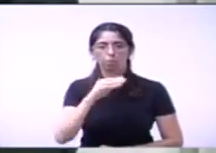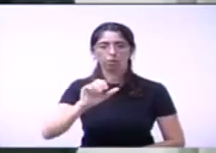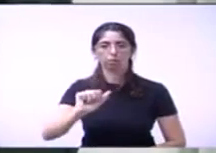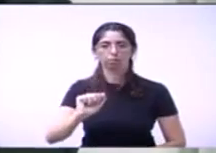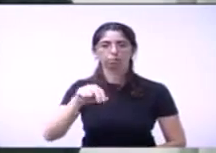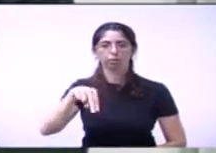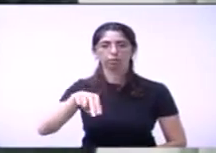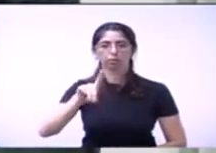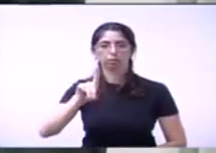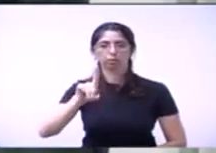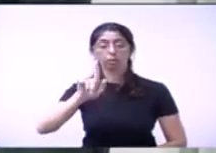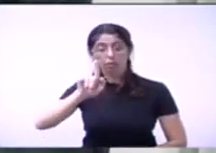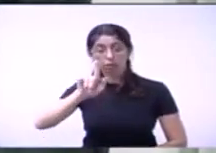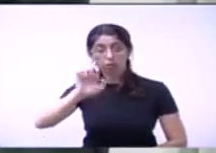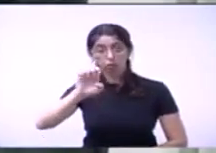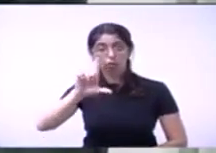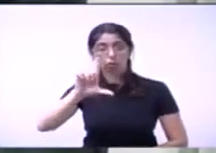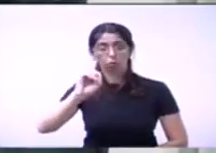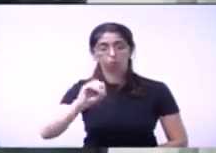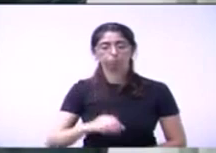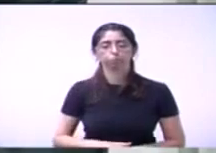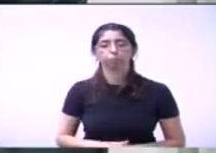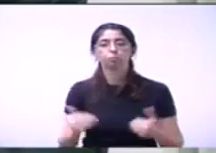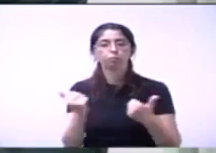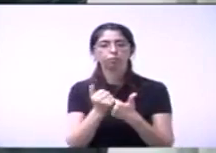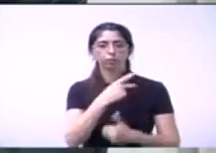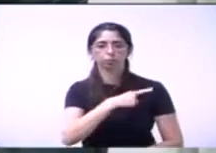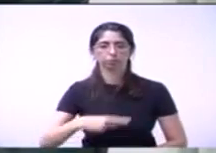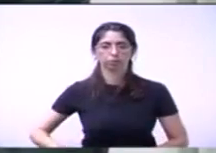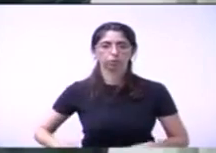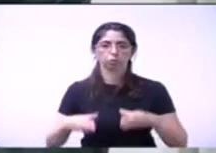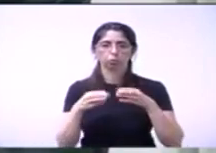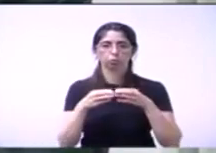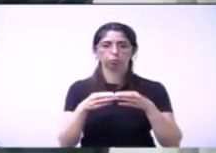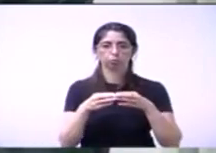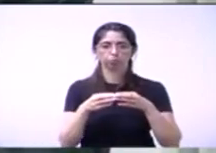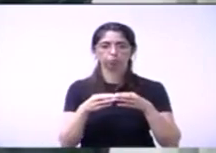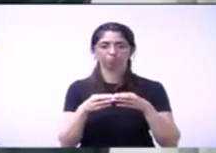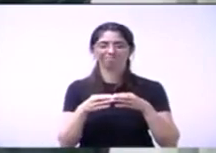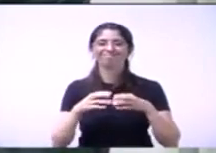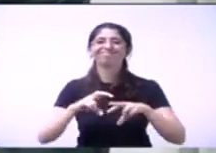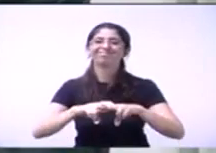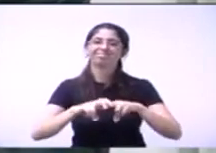nessa sessão, como vice-presidente. Eu faço o mesmo convite do